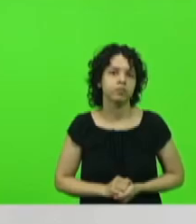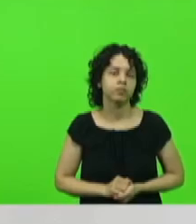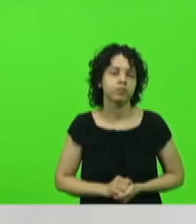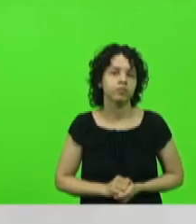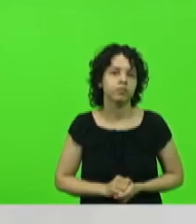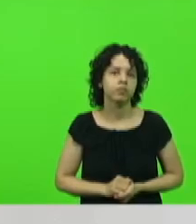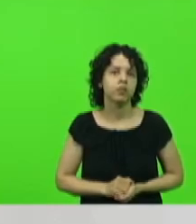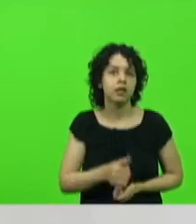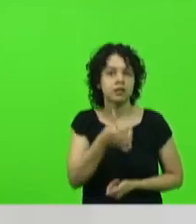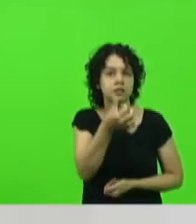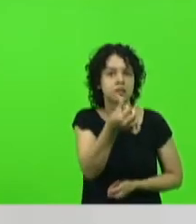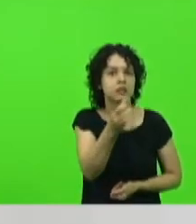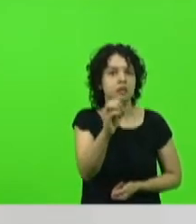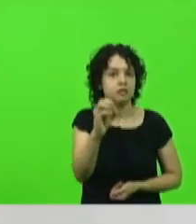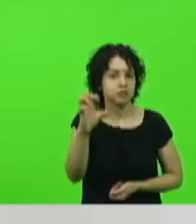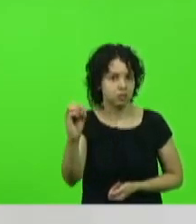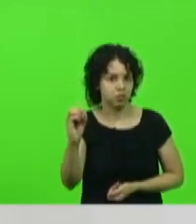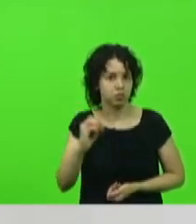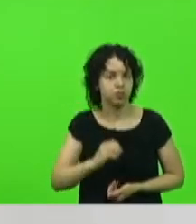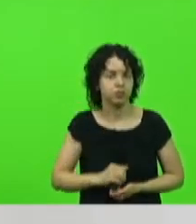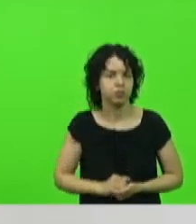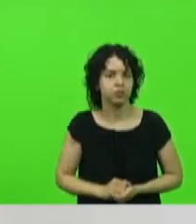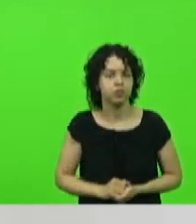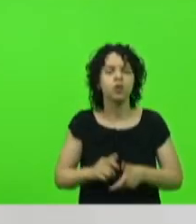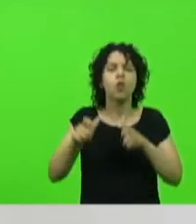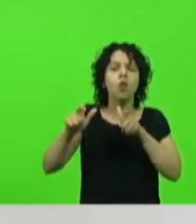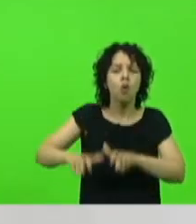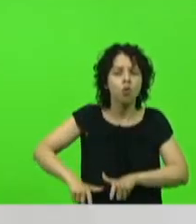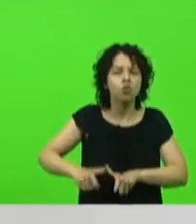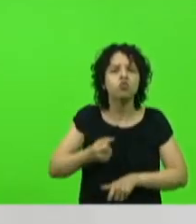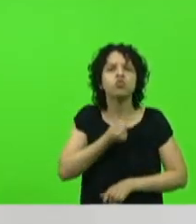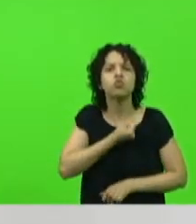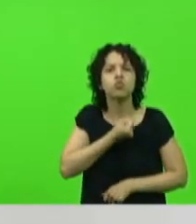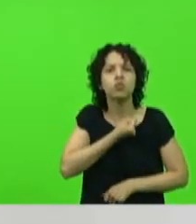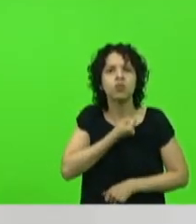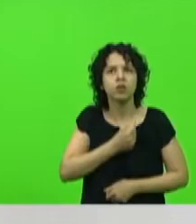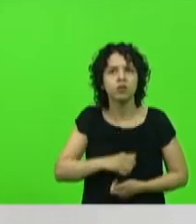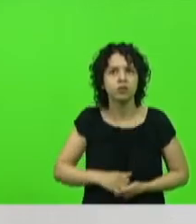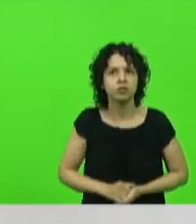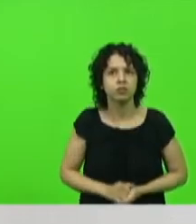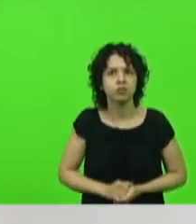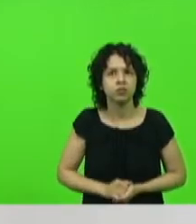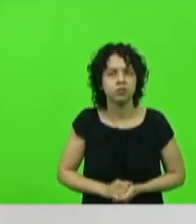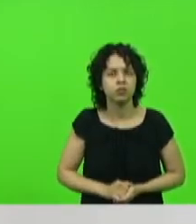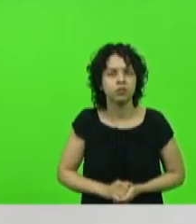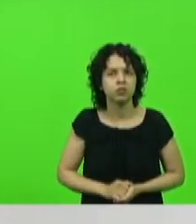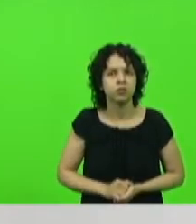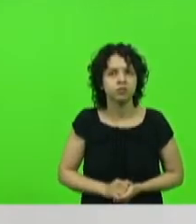600. Da onde saiu esse número? Que necessidade seria suprida com